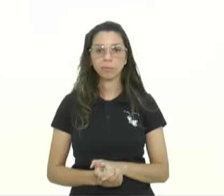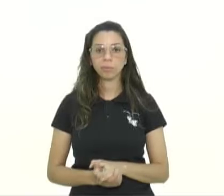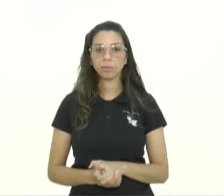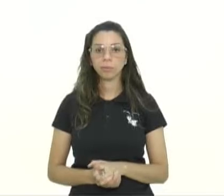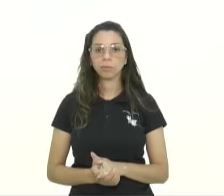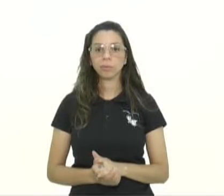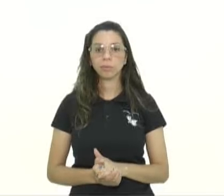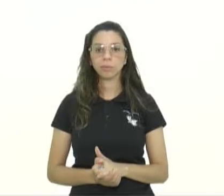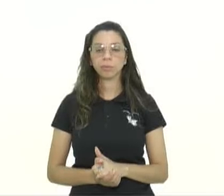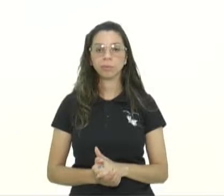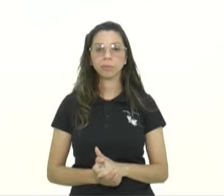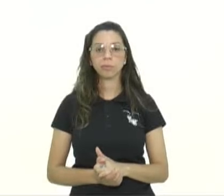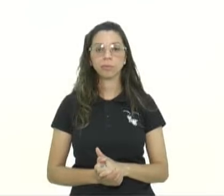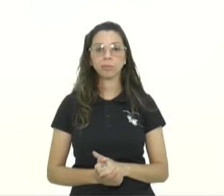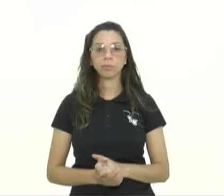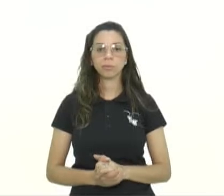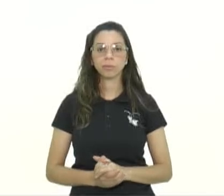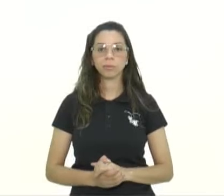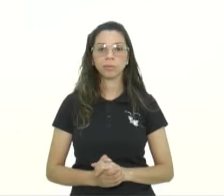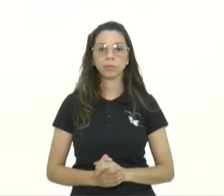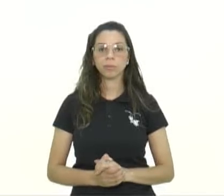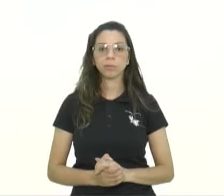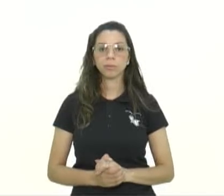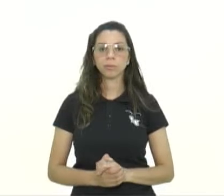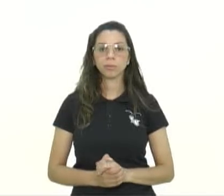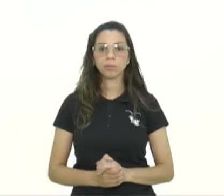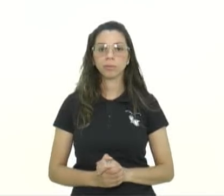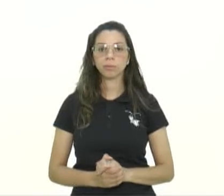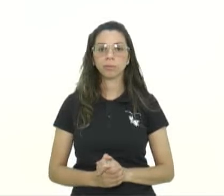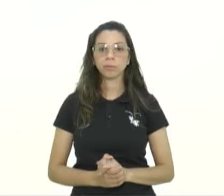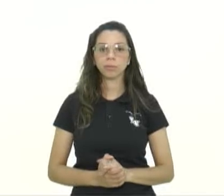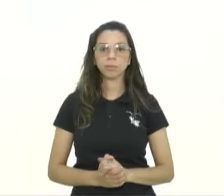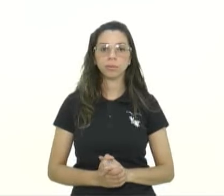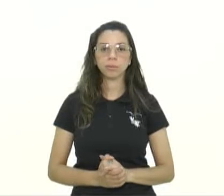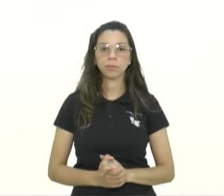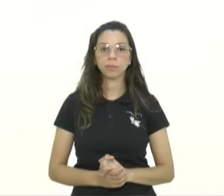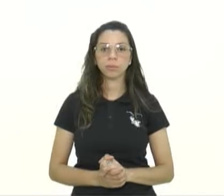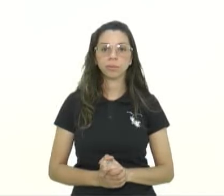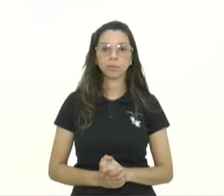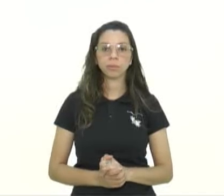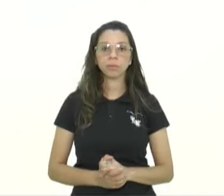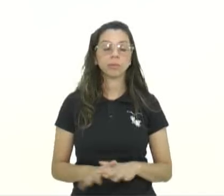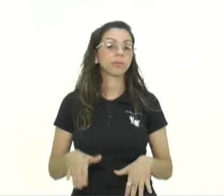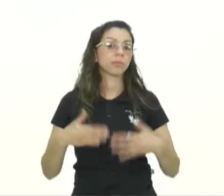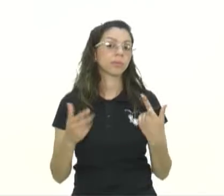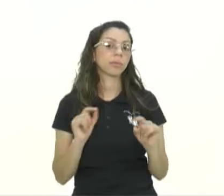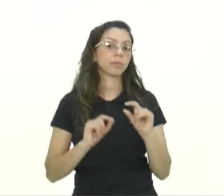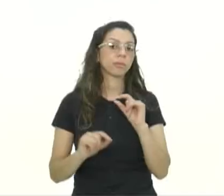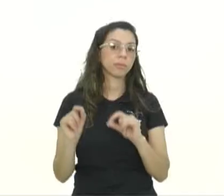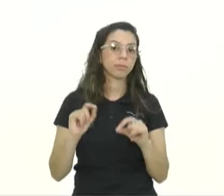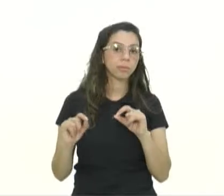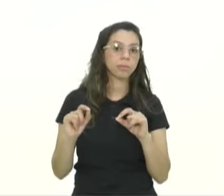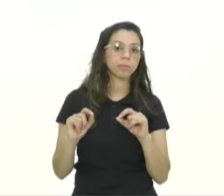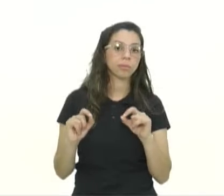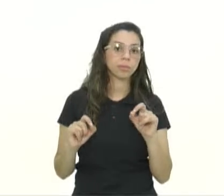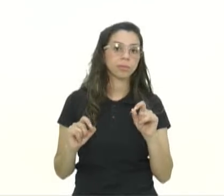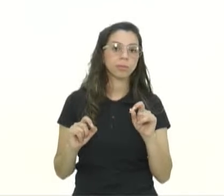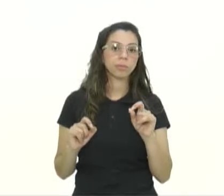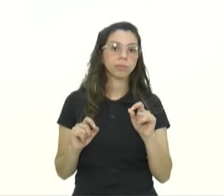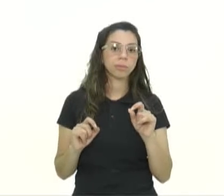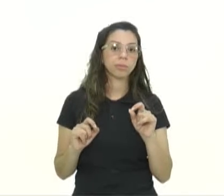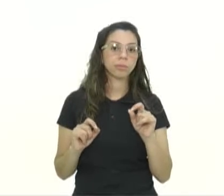on Washington, 1963, to achieve civil rights. Então, está dizendo aqui que ele